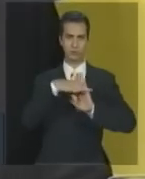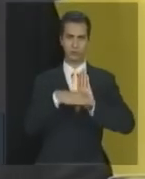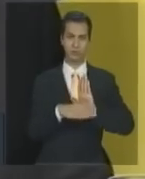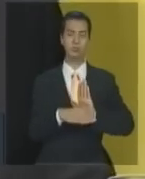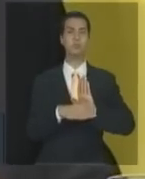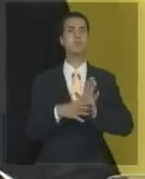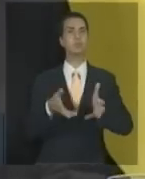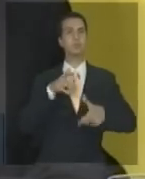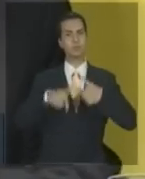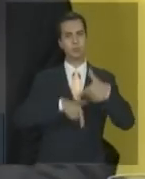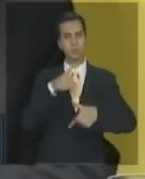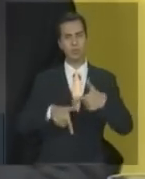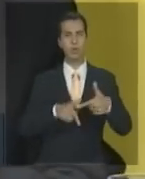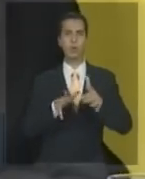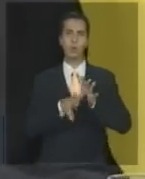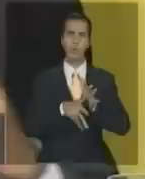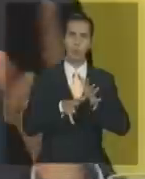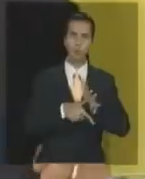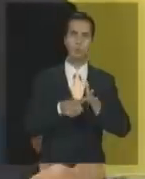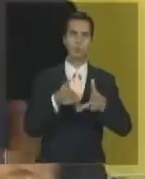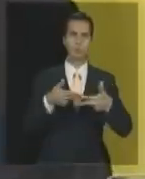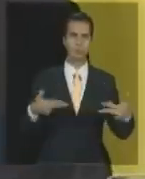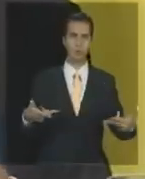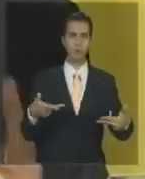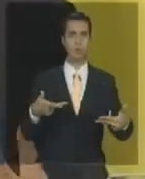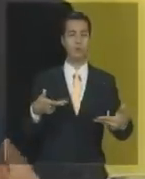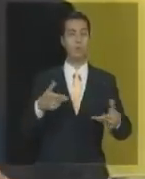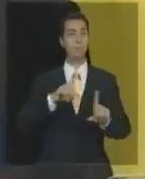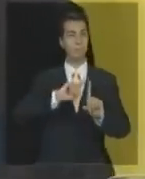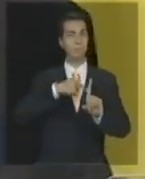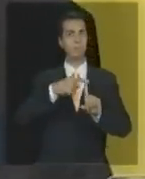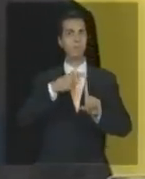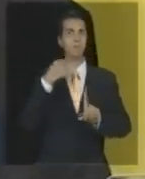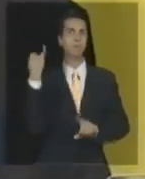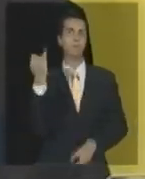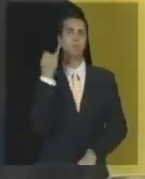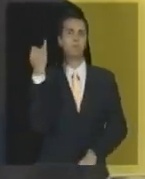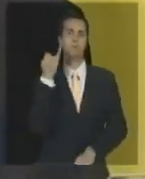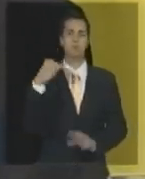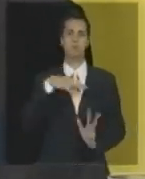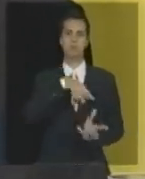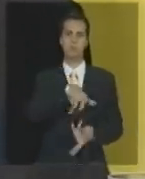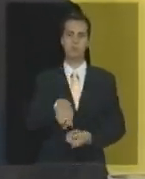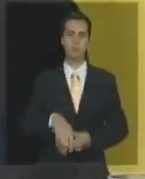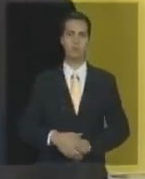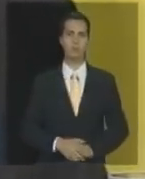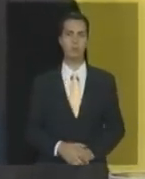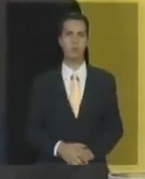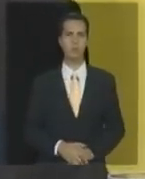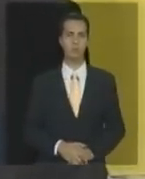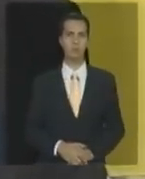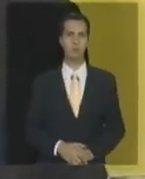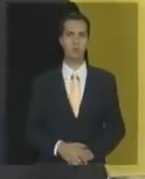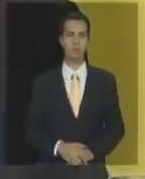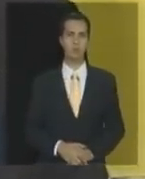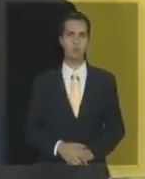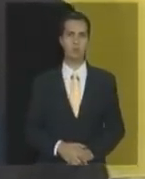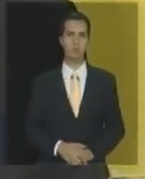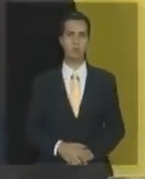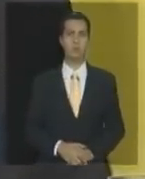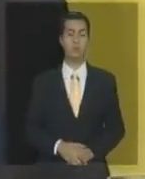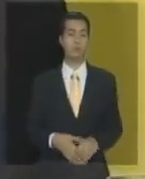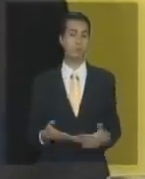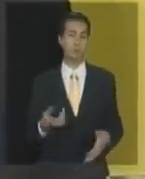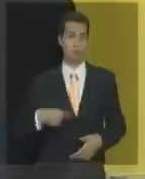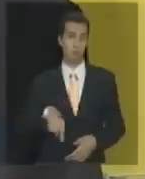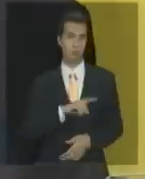problema da corrupção dos mais abrangentes e completos no mundo, sem nenhuma falsa modéstia. E é